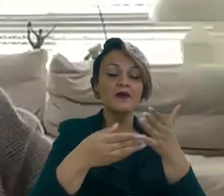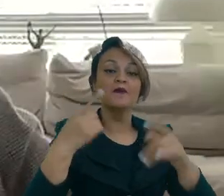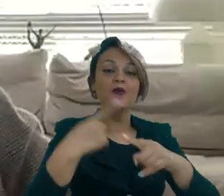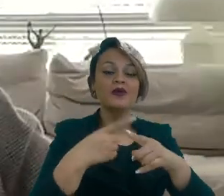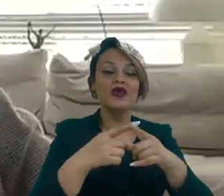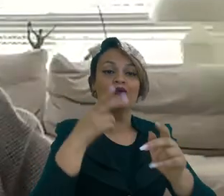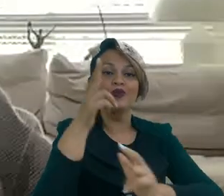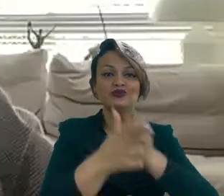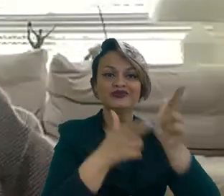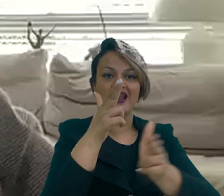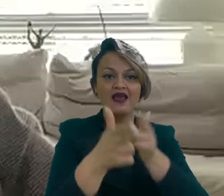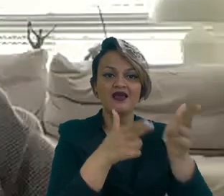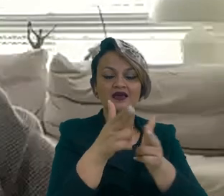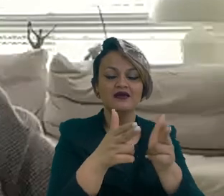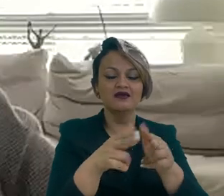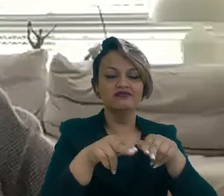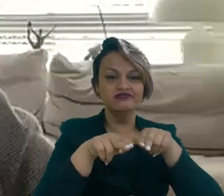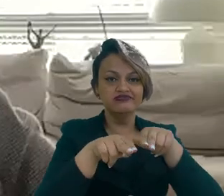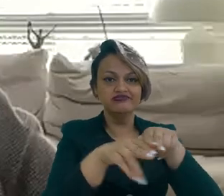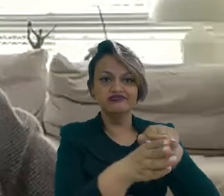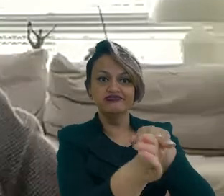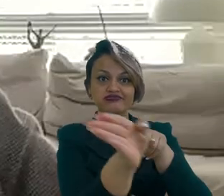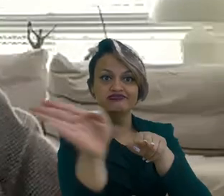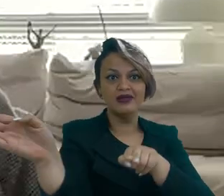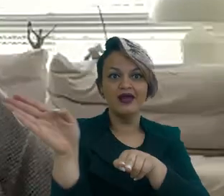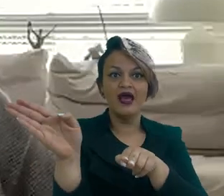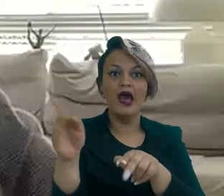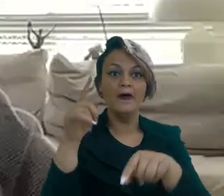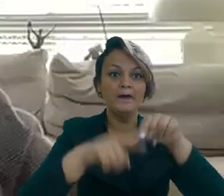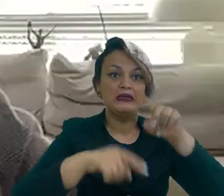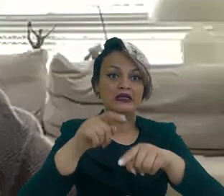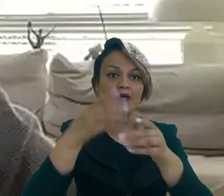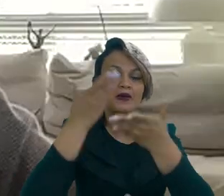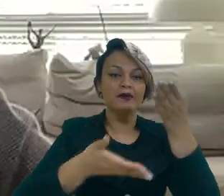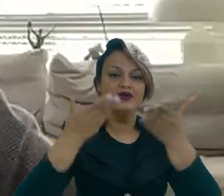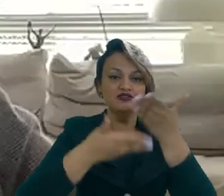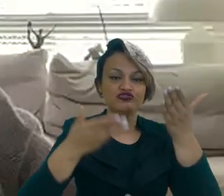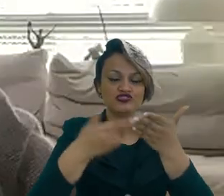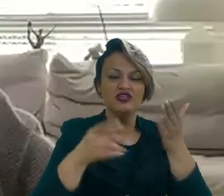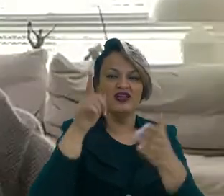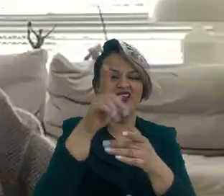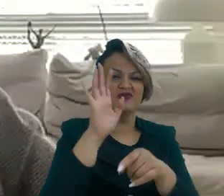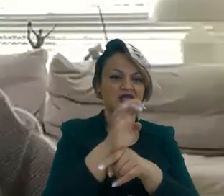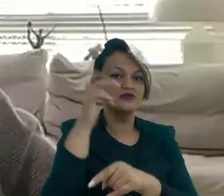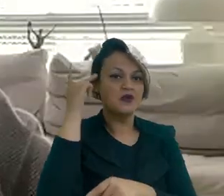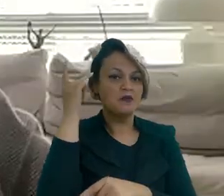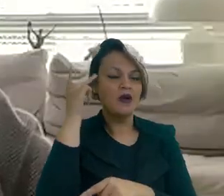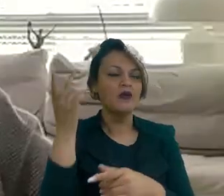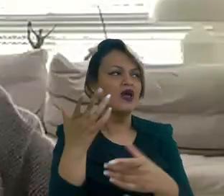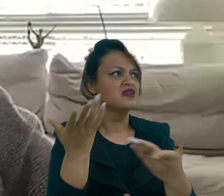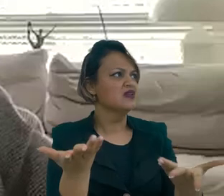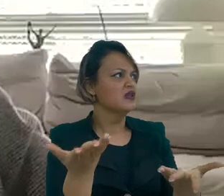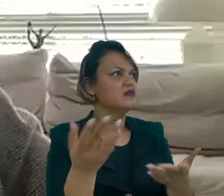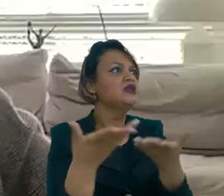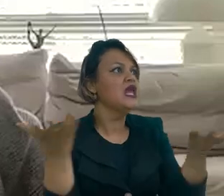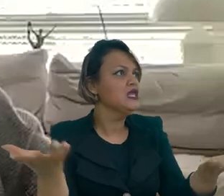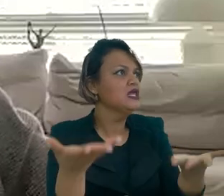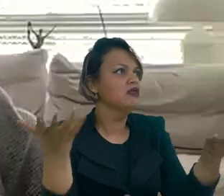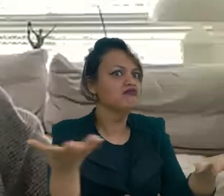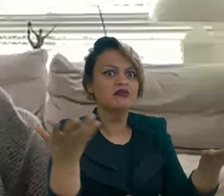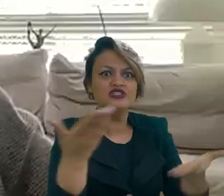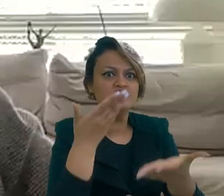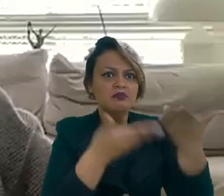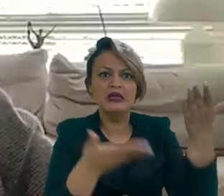os descarregamento de trens que levavam o café para o porto de Santos Eles